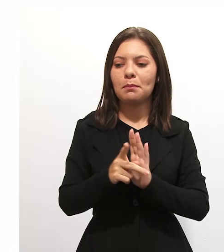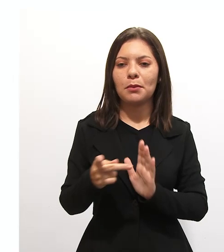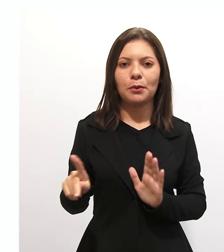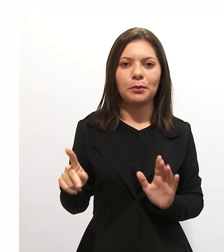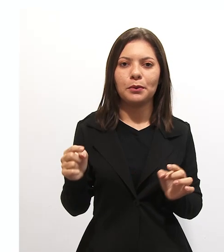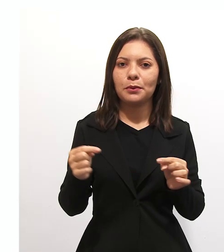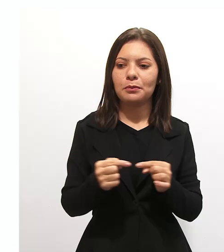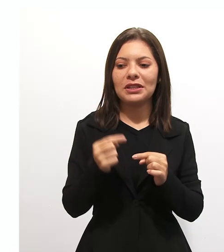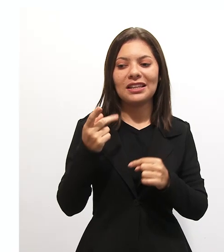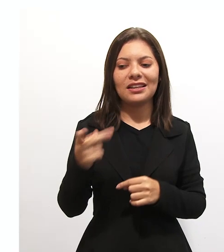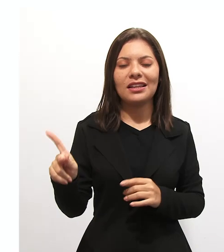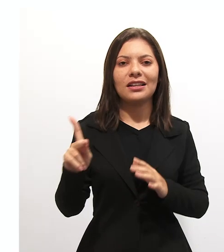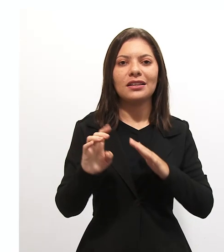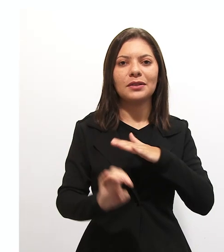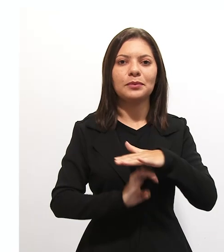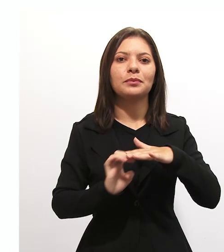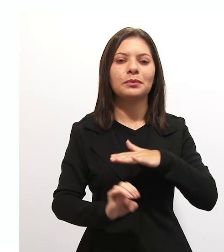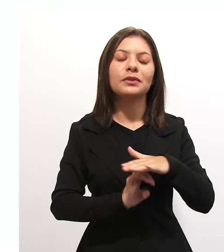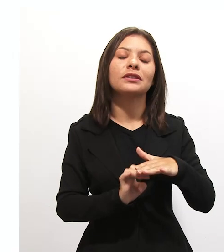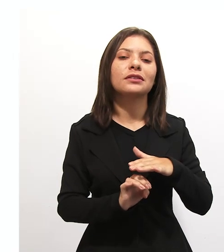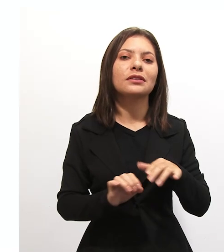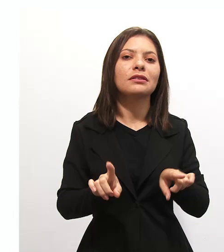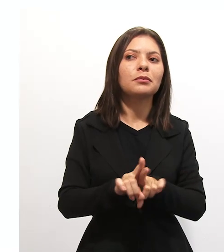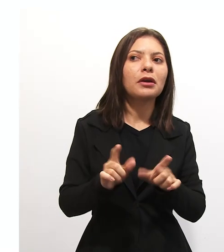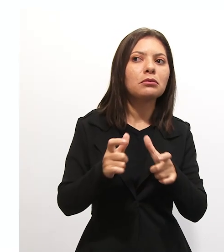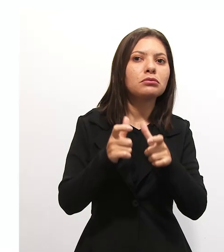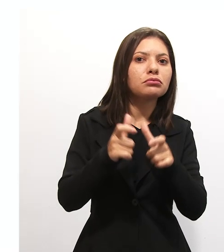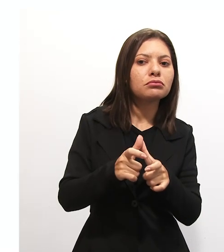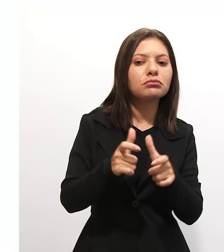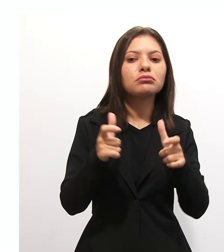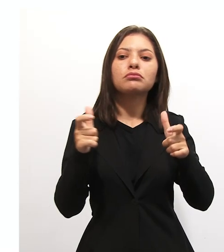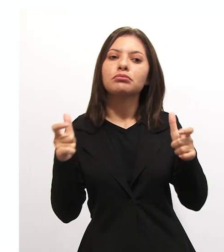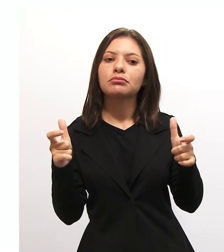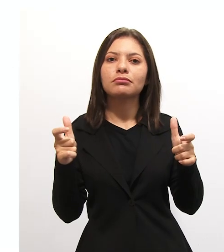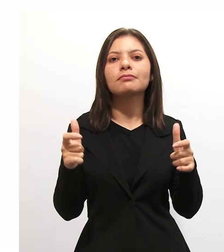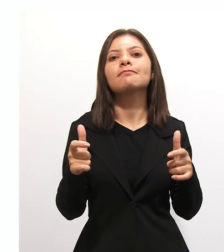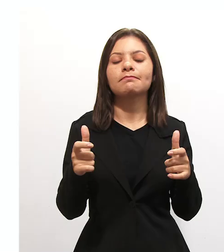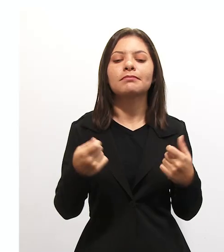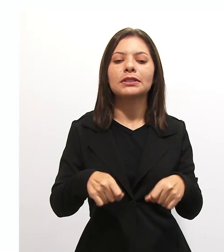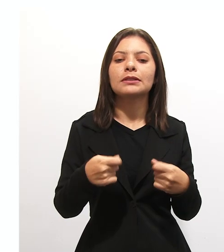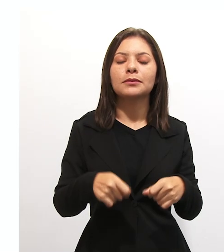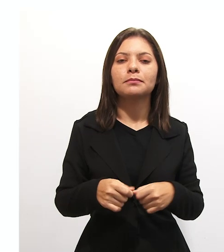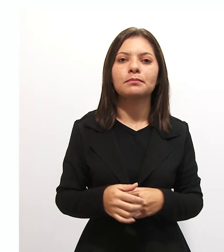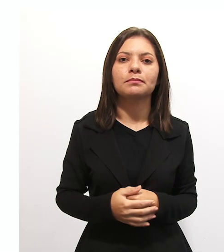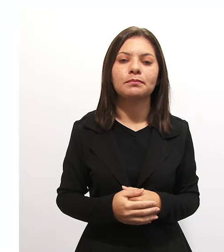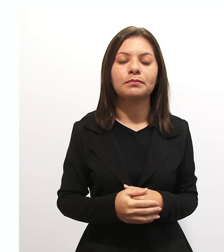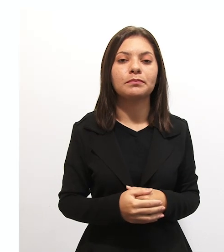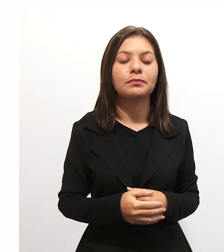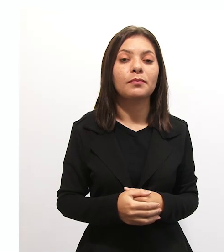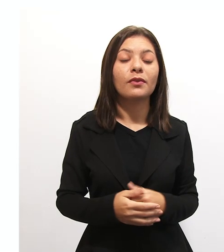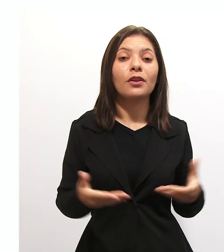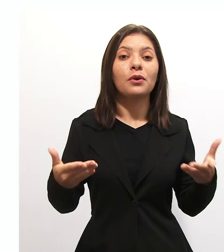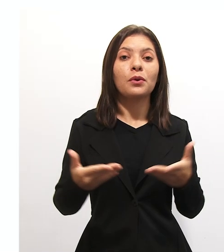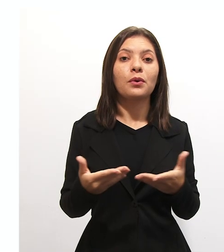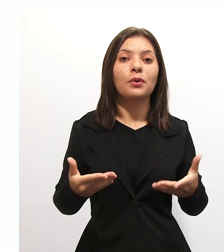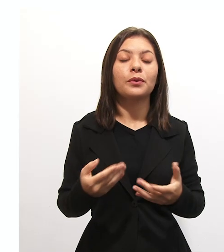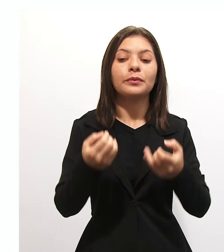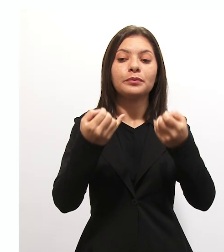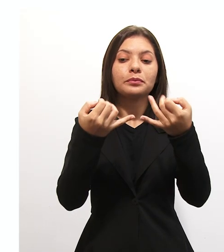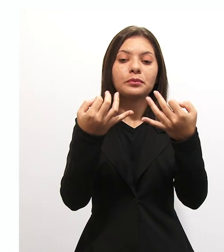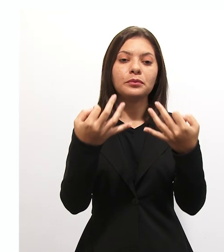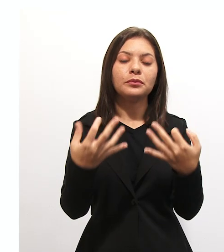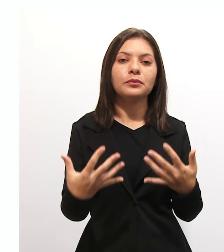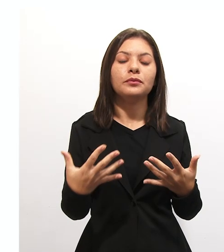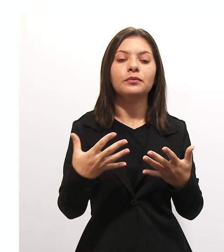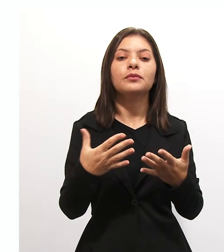claro, com relação ao seu tamanho e à sua complexidade. E a gente volta aqui para falar um pouquinho do custo padrão. O